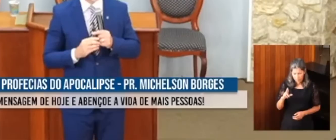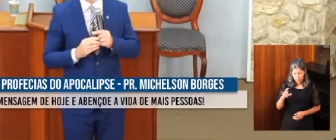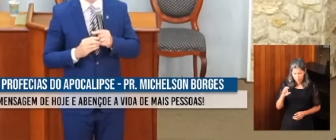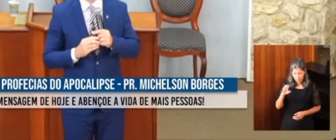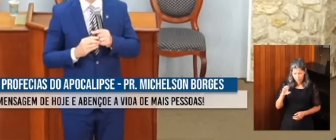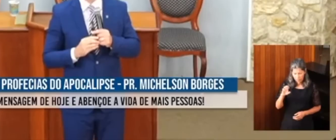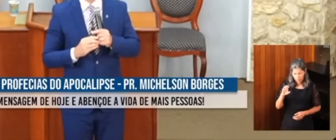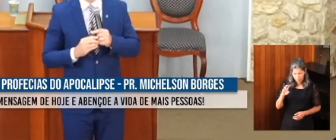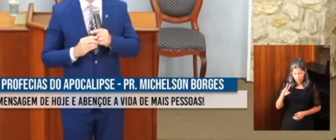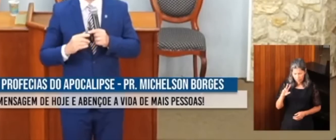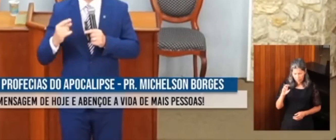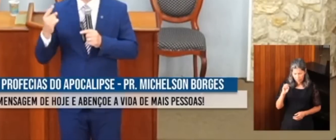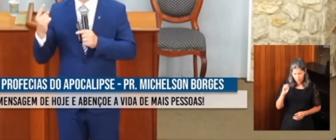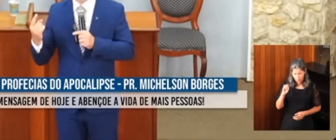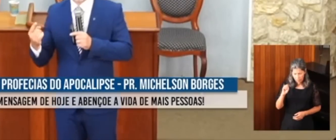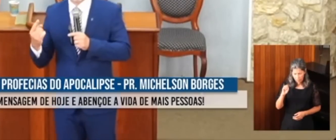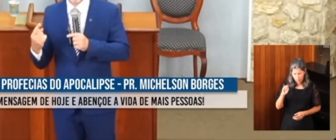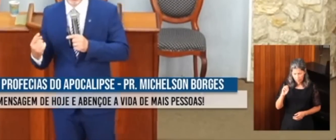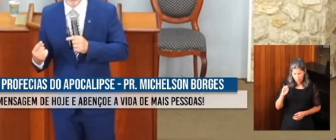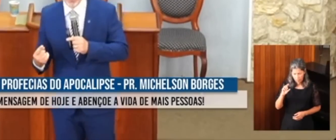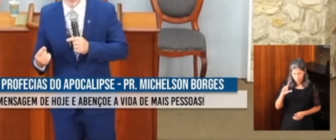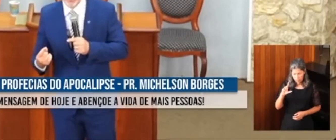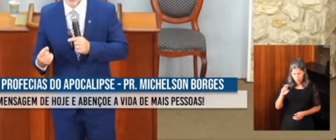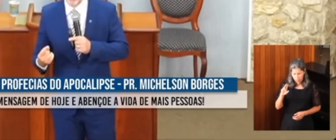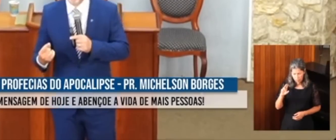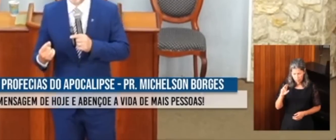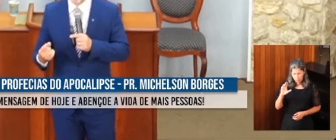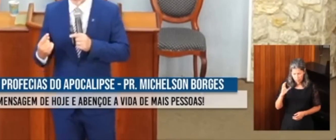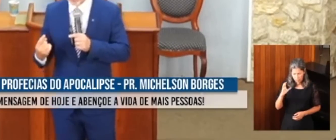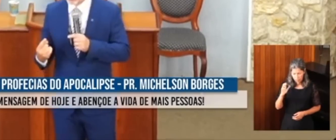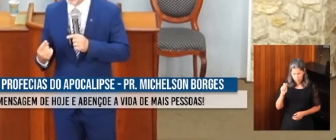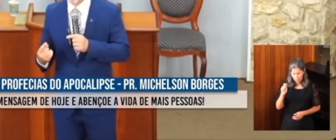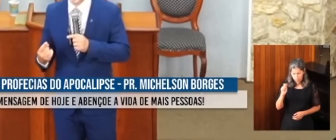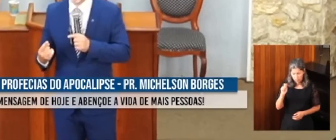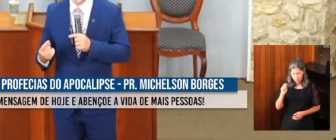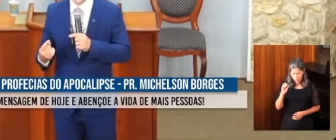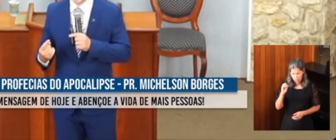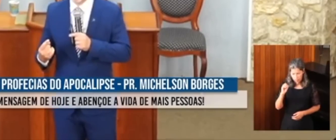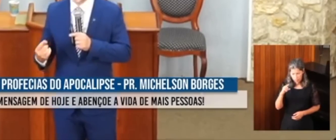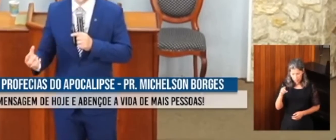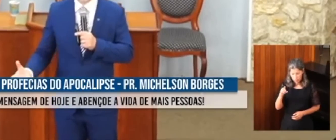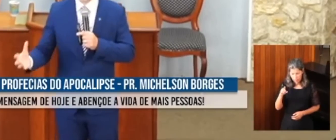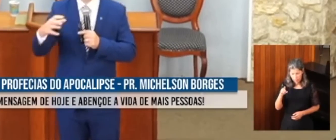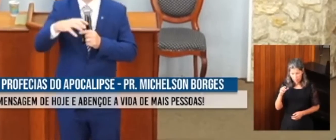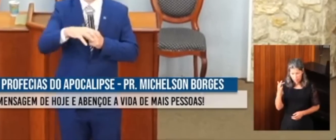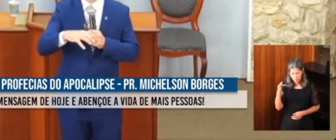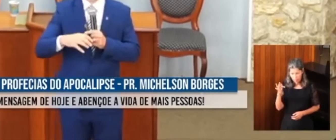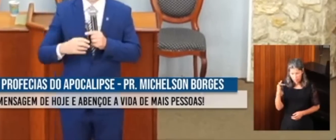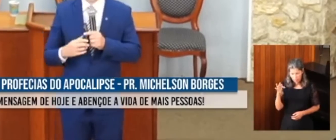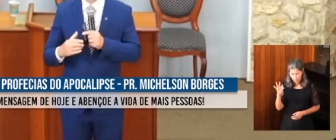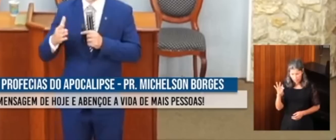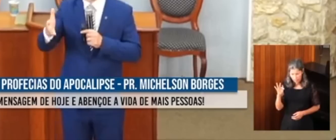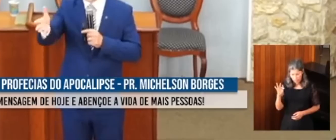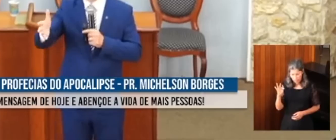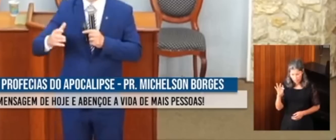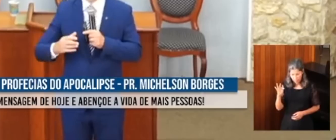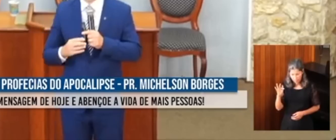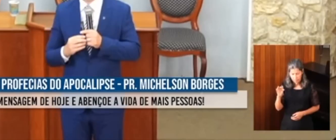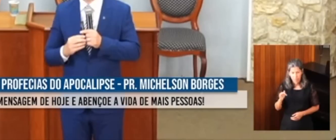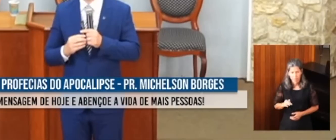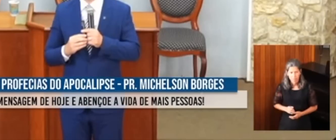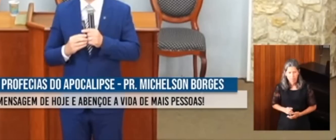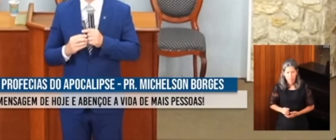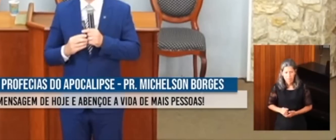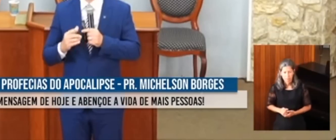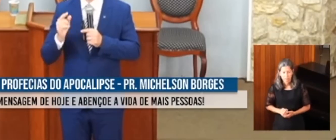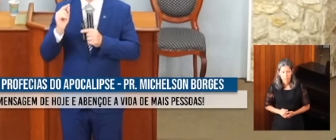Francesa. Mas a besta do mar é a besta preferida. E ela é religiosa. Ela vai suplantar a besta do abismo. Eu tenho até uma palestra em meu canal